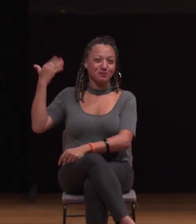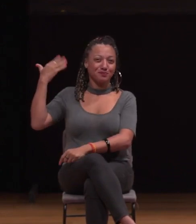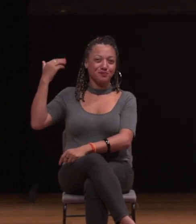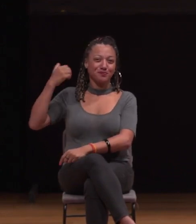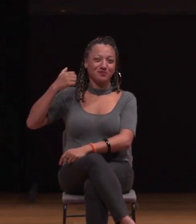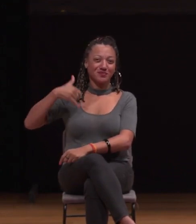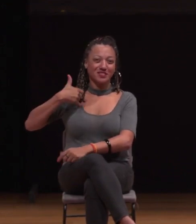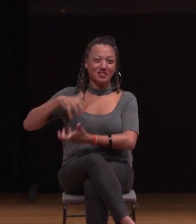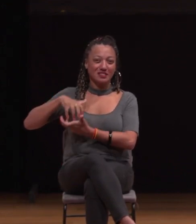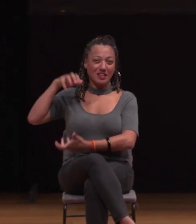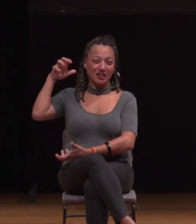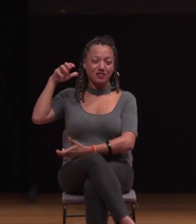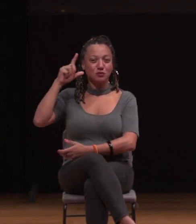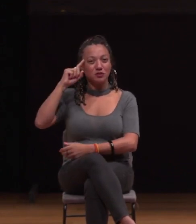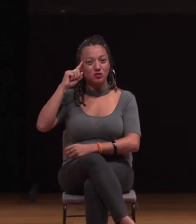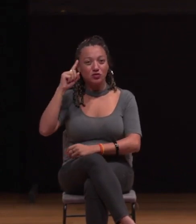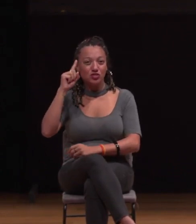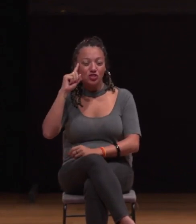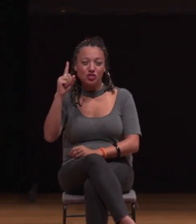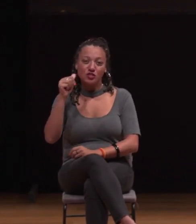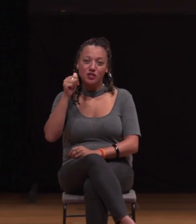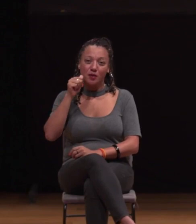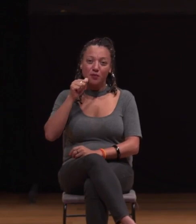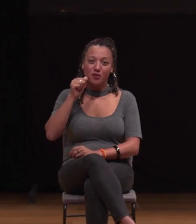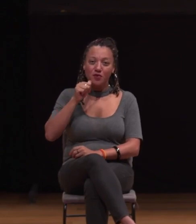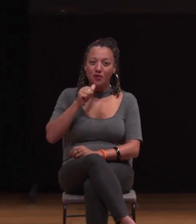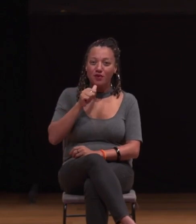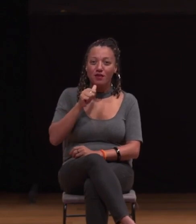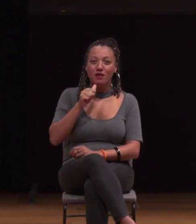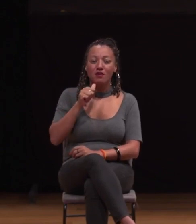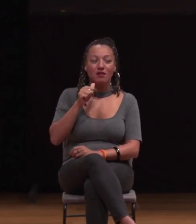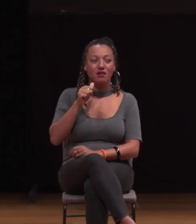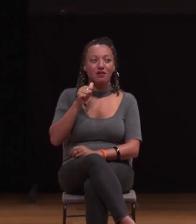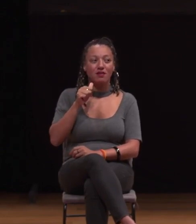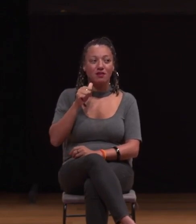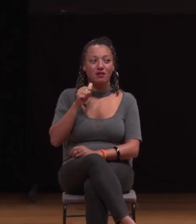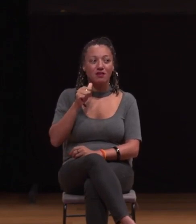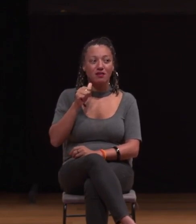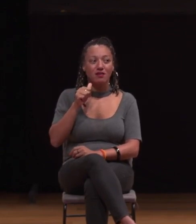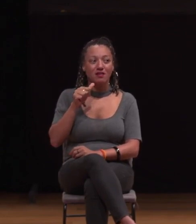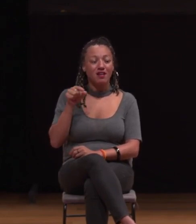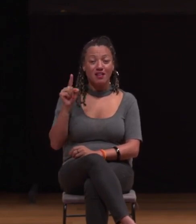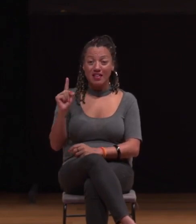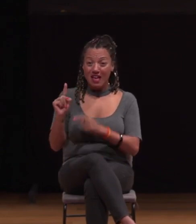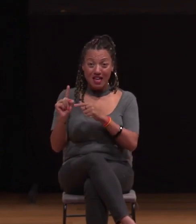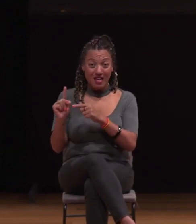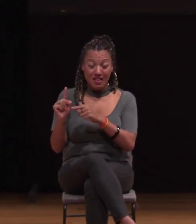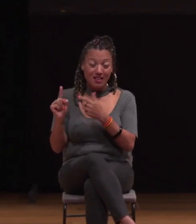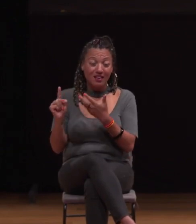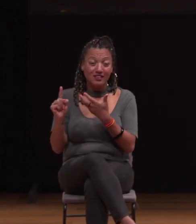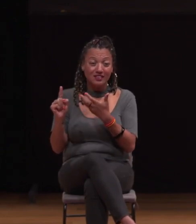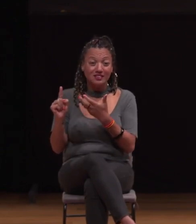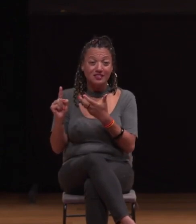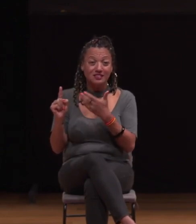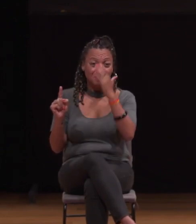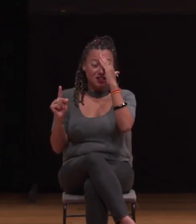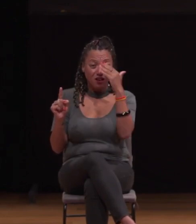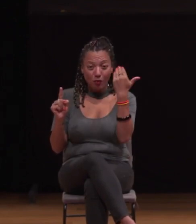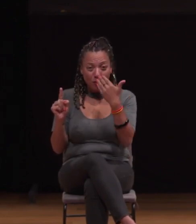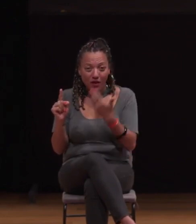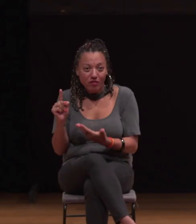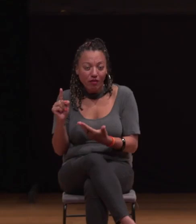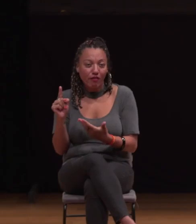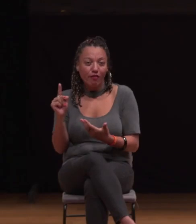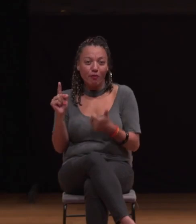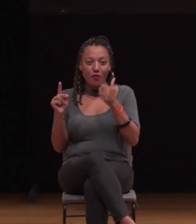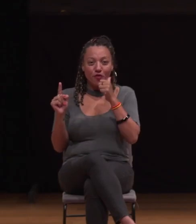Dia da Mulher seria principalmente em homenagem, ou seria também, ela queria resgatar, acho que ela nem excluiu, mas ela queria garantir o lugar dela enquanto